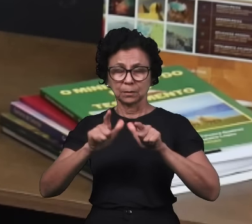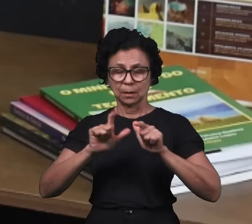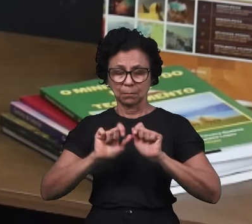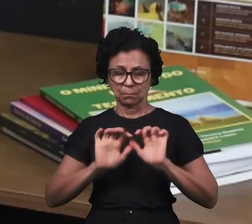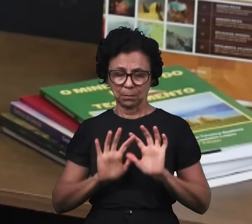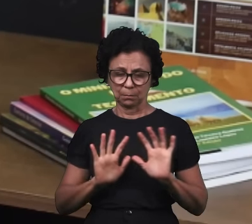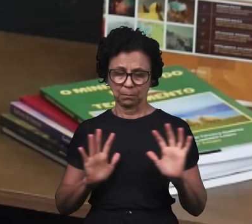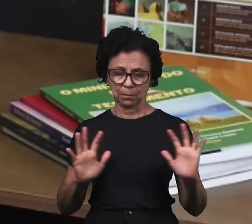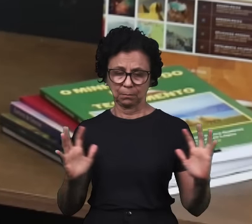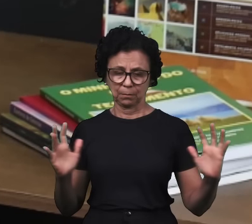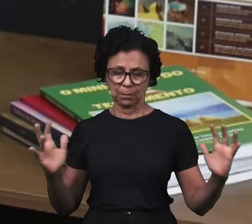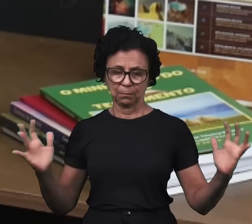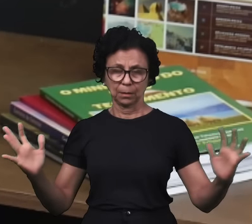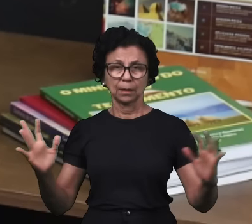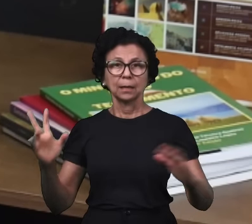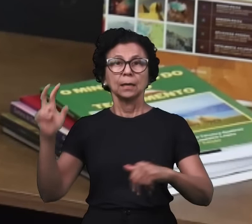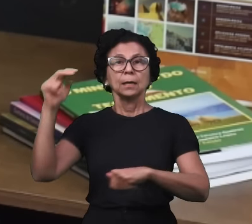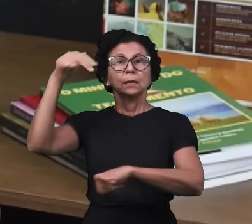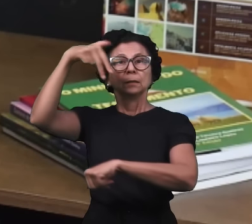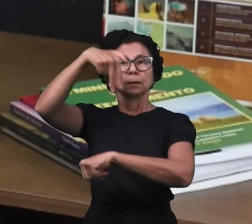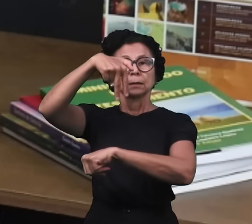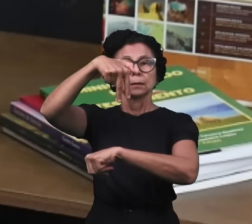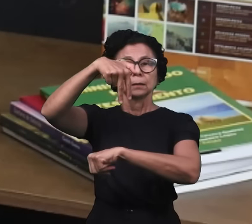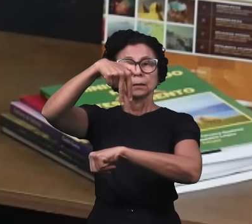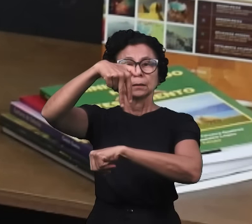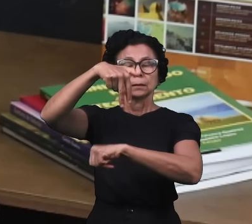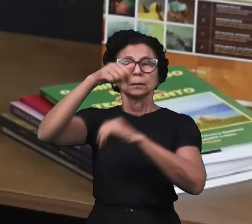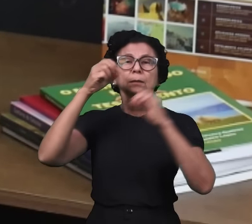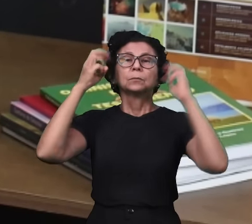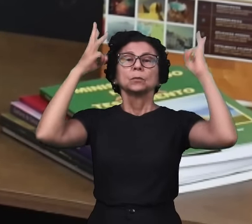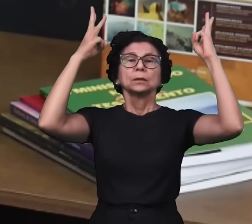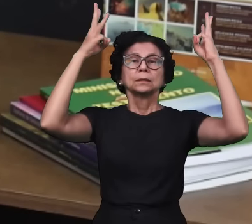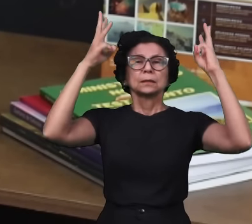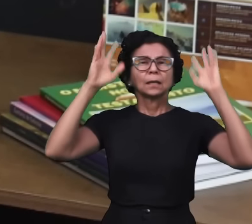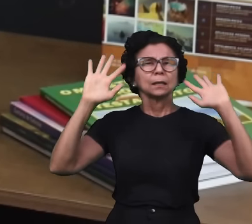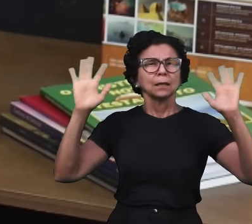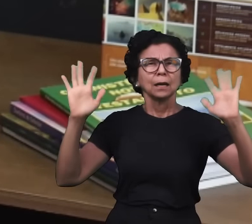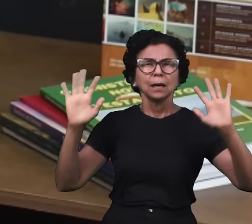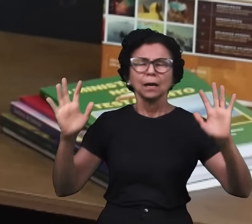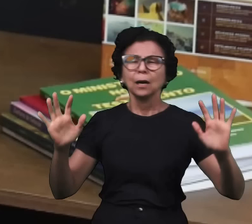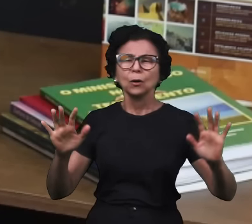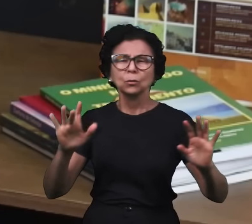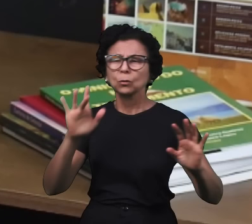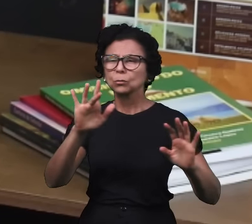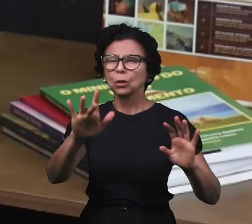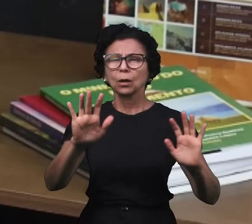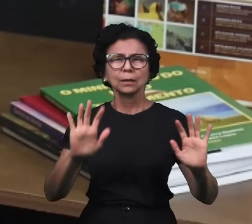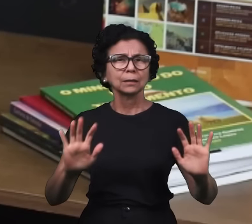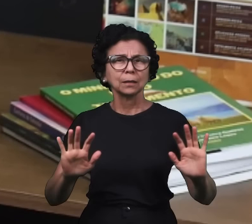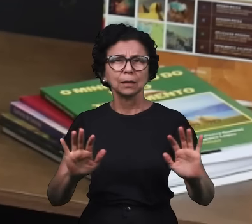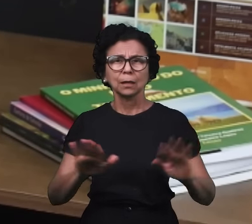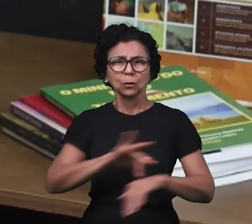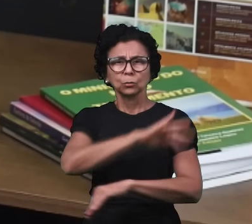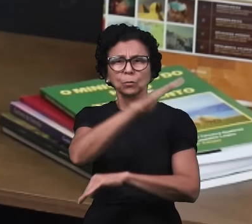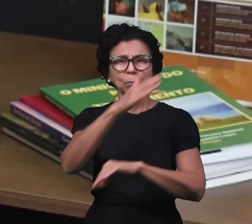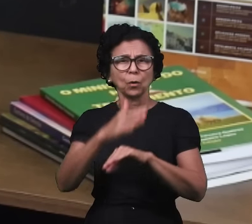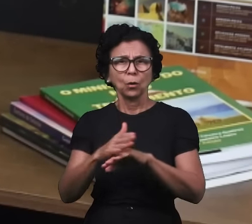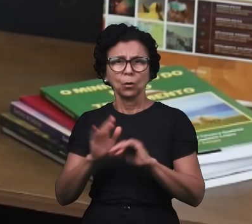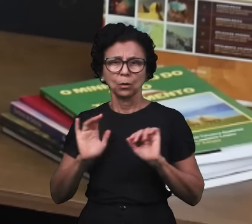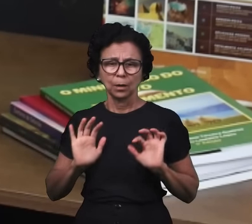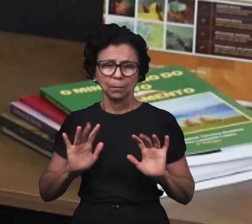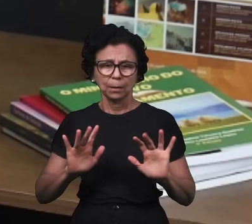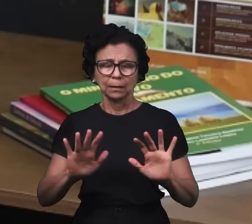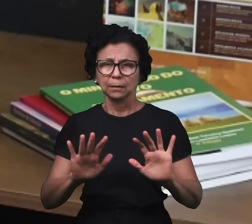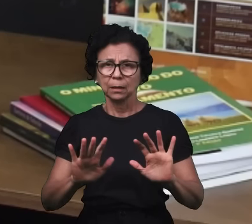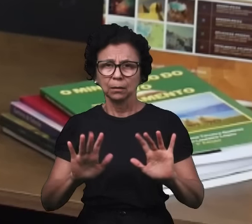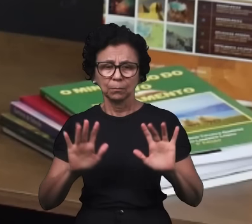o Senhor instrui a Moisés ali que o povo não tocasse no monte, não se aproximasse, e ali eles começam a ver até